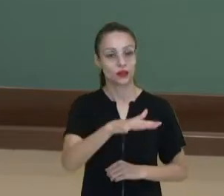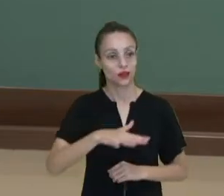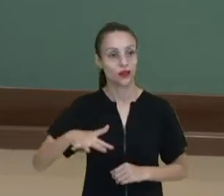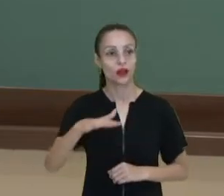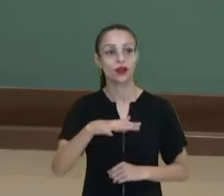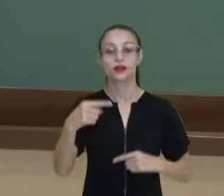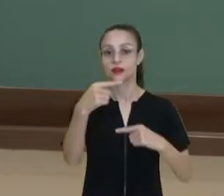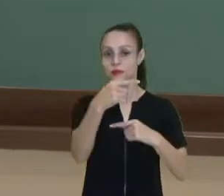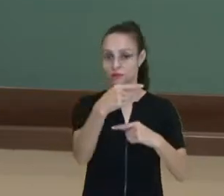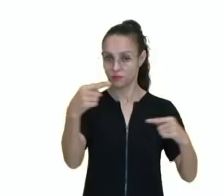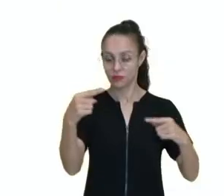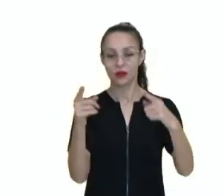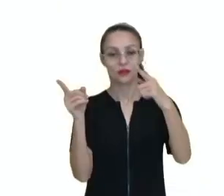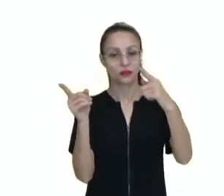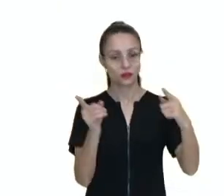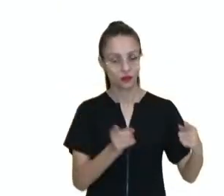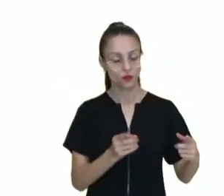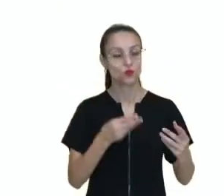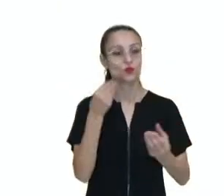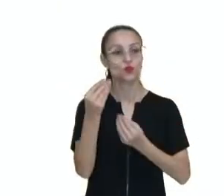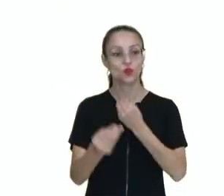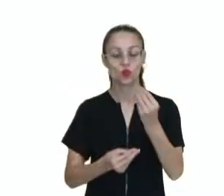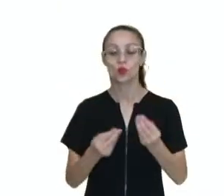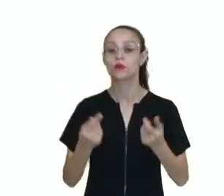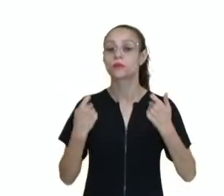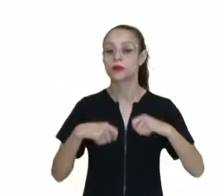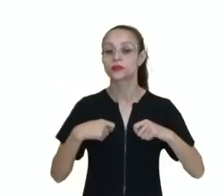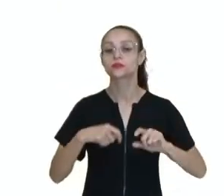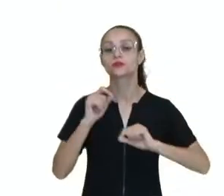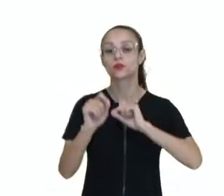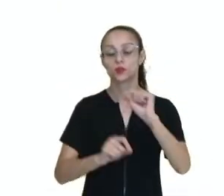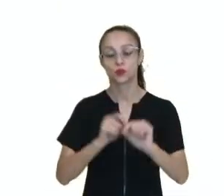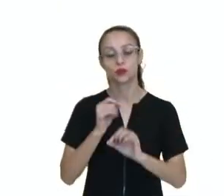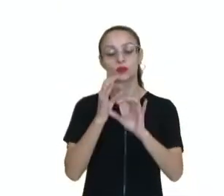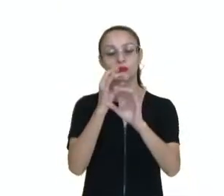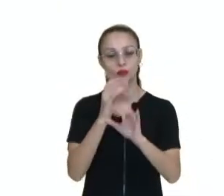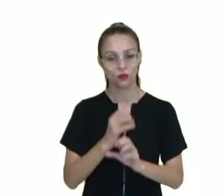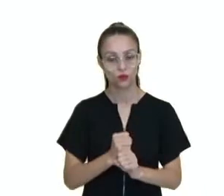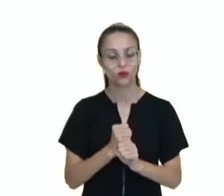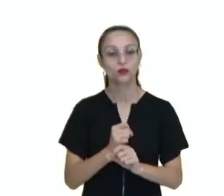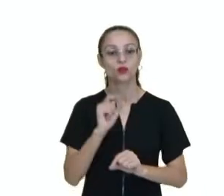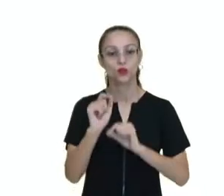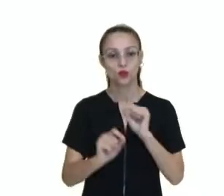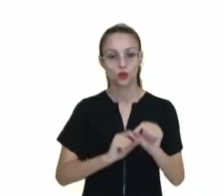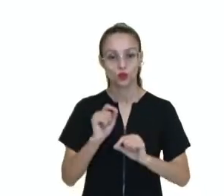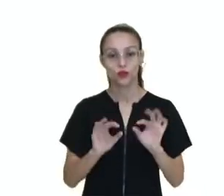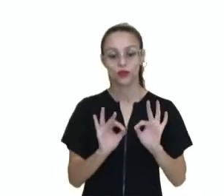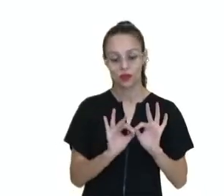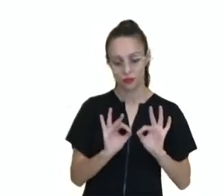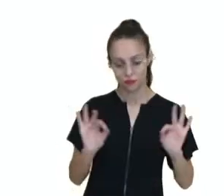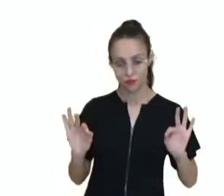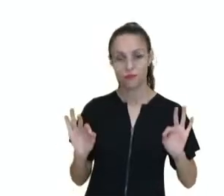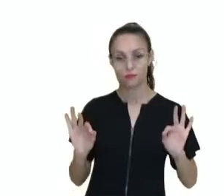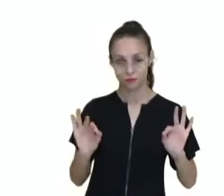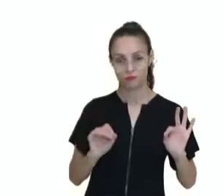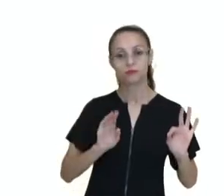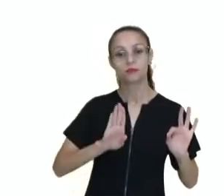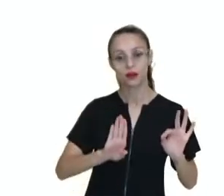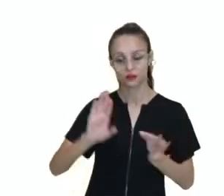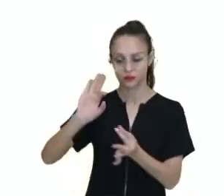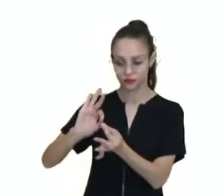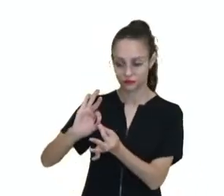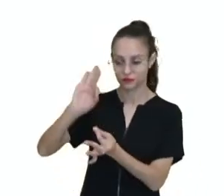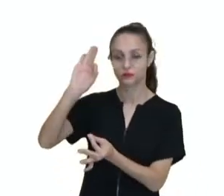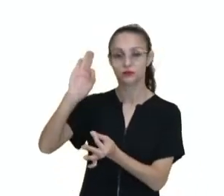paralelogramo para determiná-la basta calcularmos a medida da base e multiplicarmos